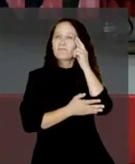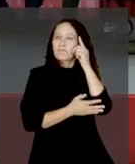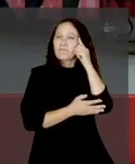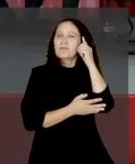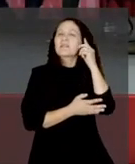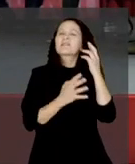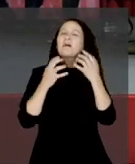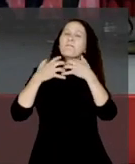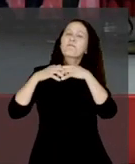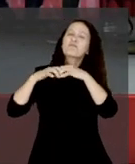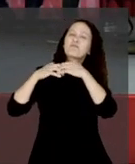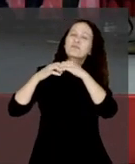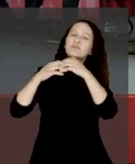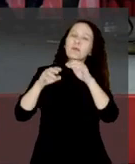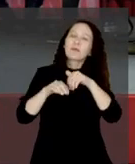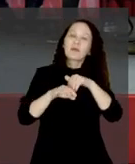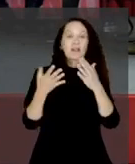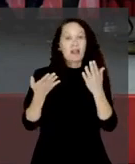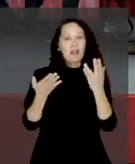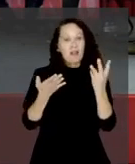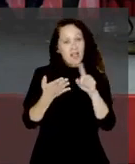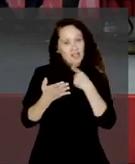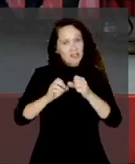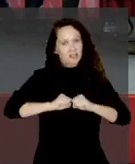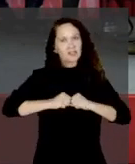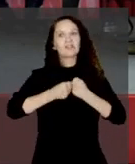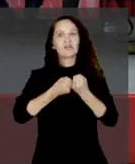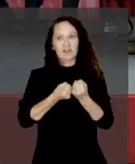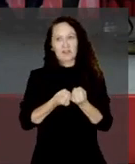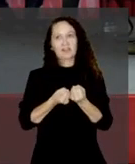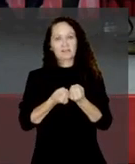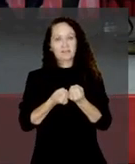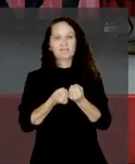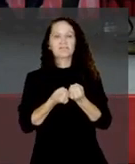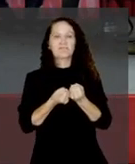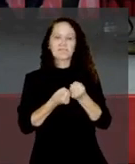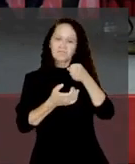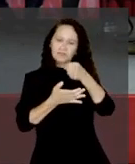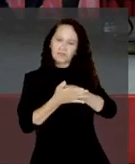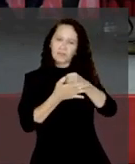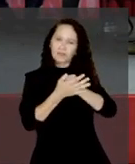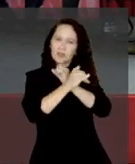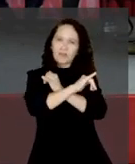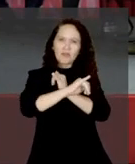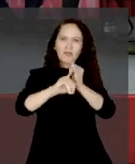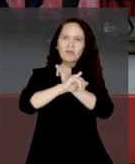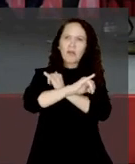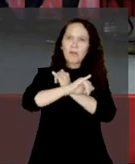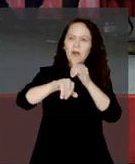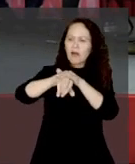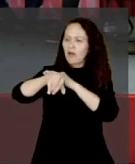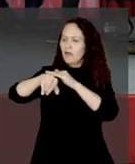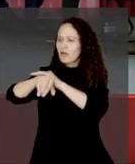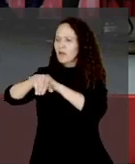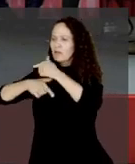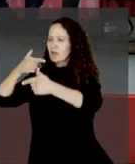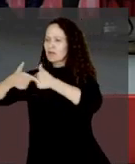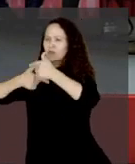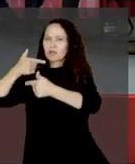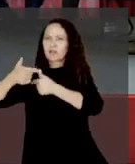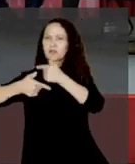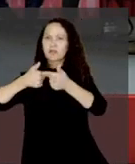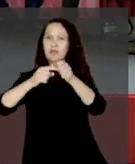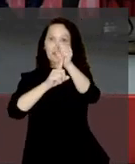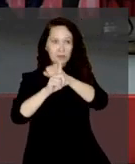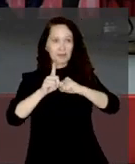Marinho, nossos companheiros de luta aqui nesse, como foi bem dito, esse